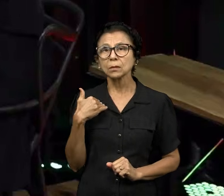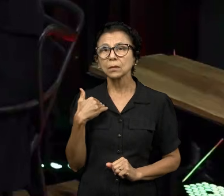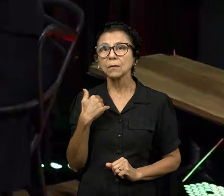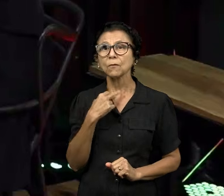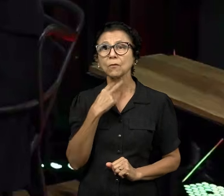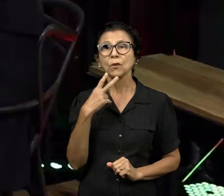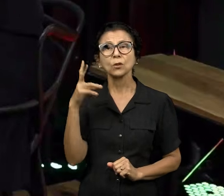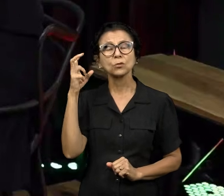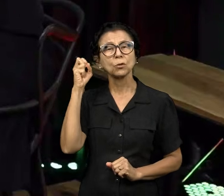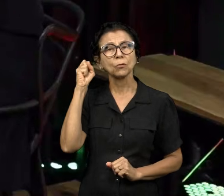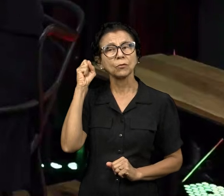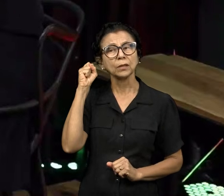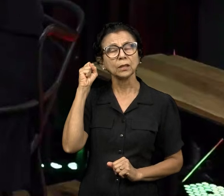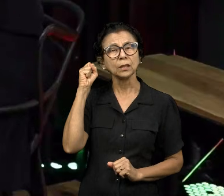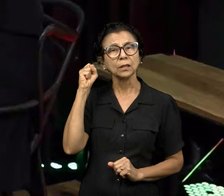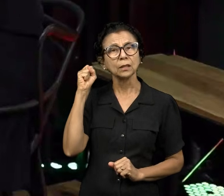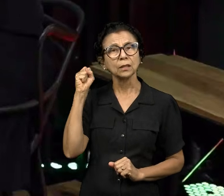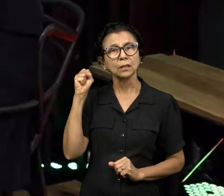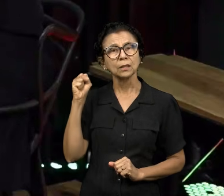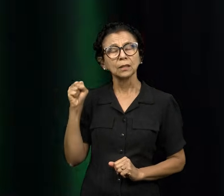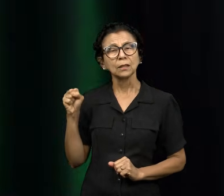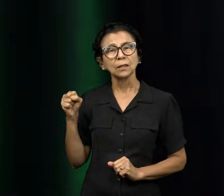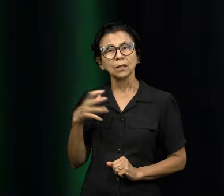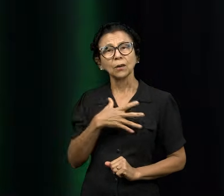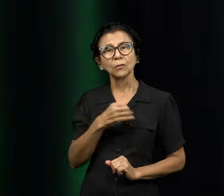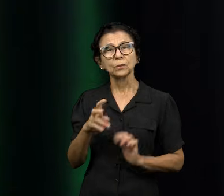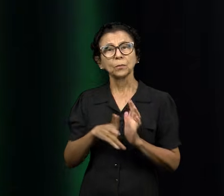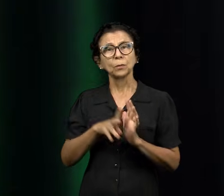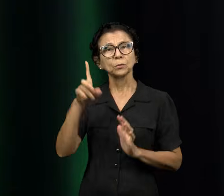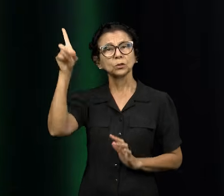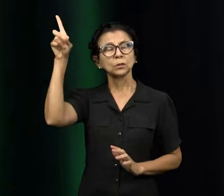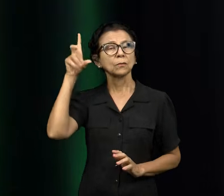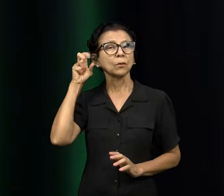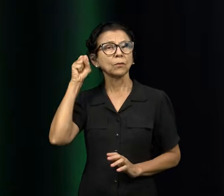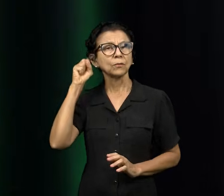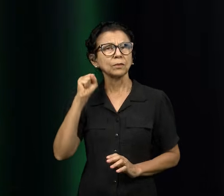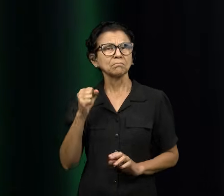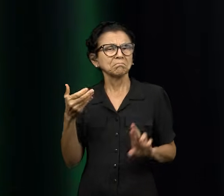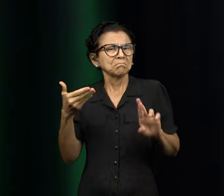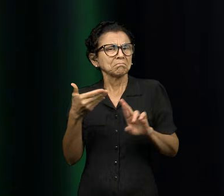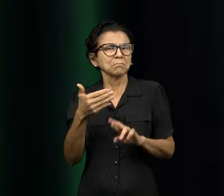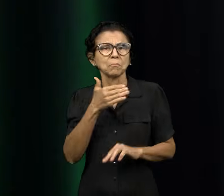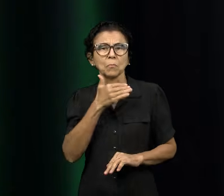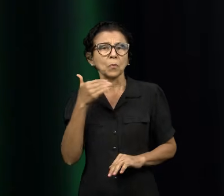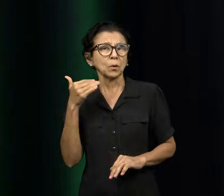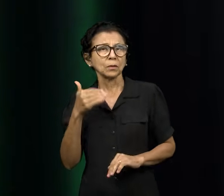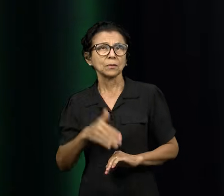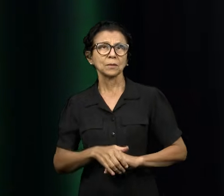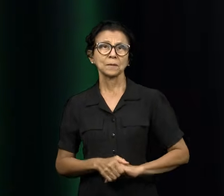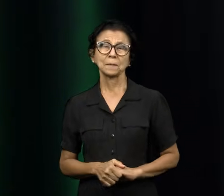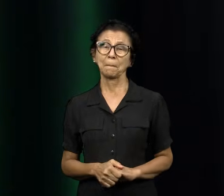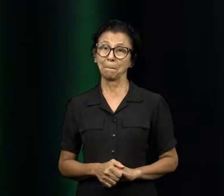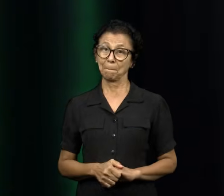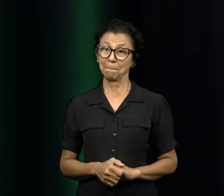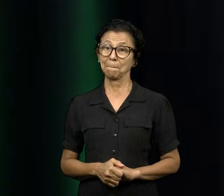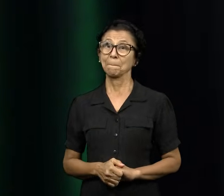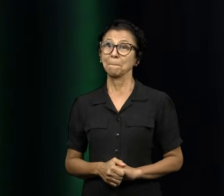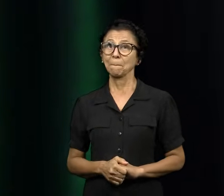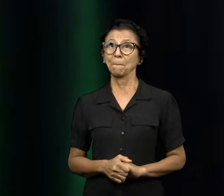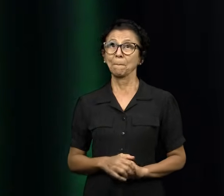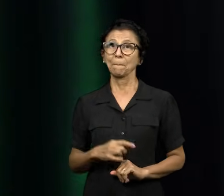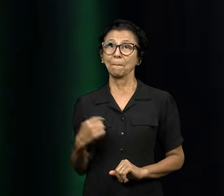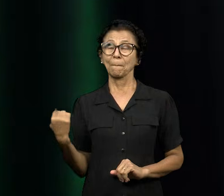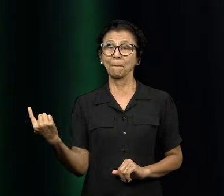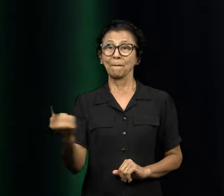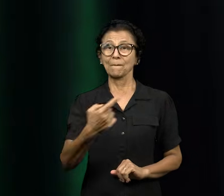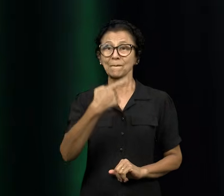Deus. De quem se refere os mortos? Né? Porque a Bíblia diz assim, porque todos nós estamos